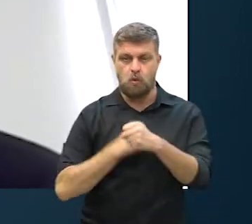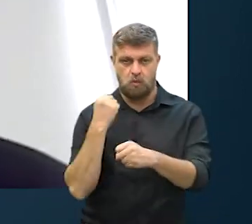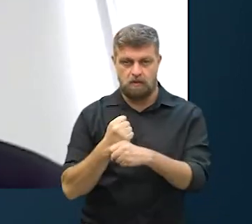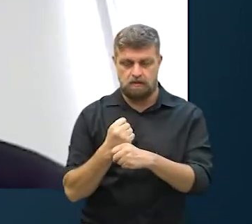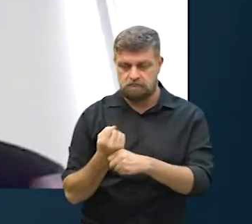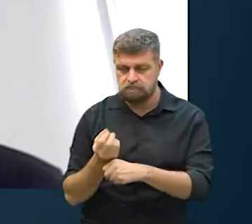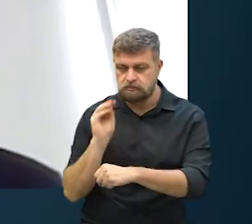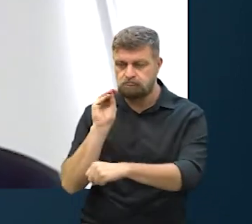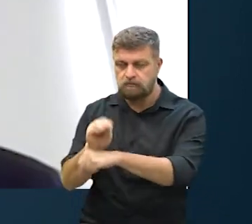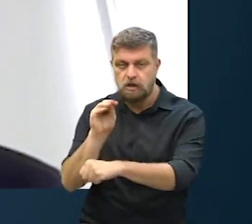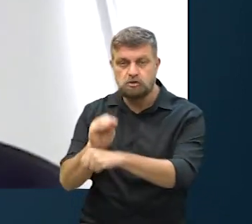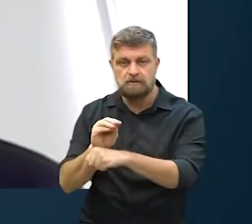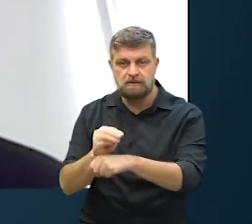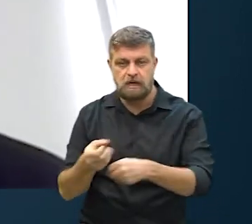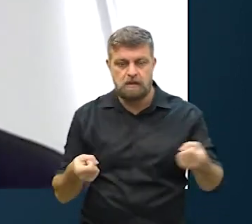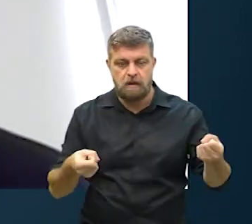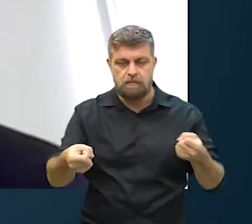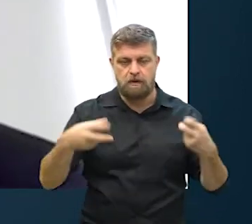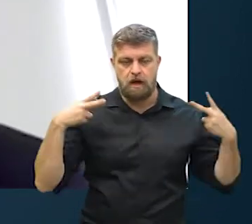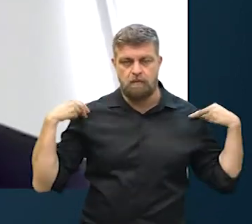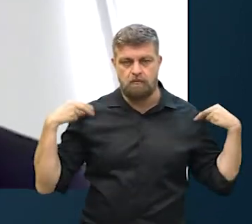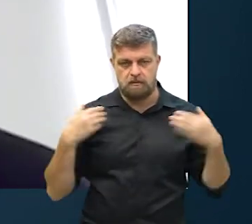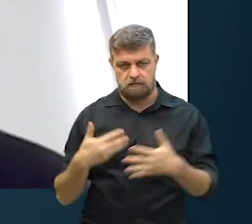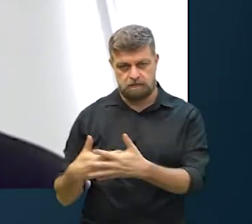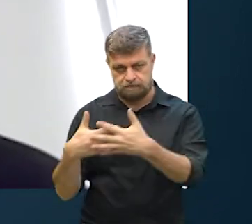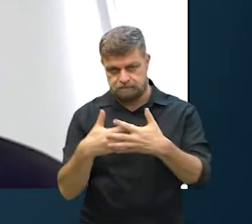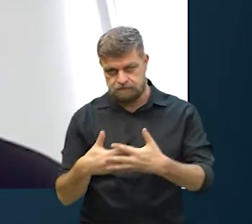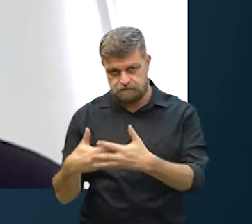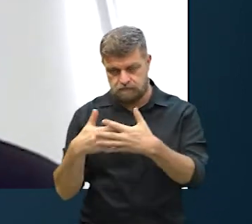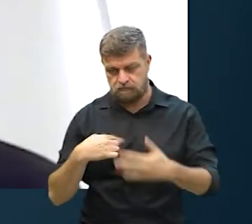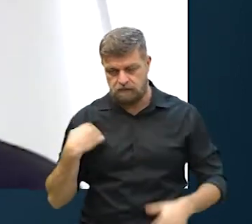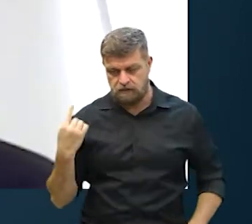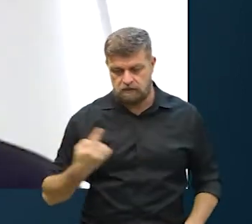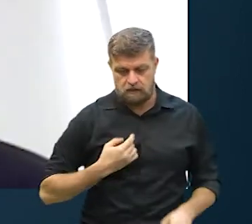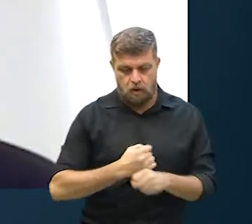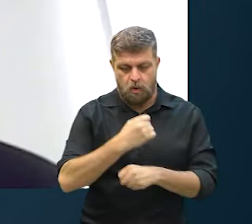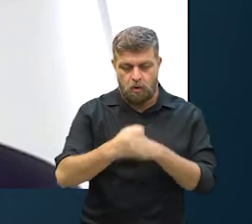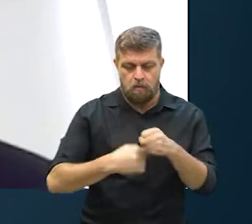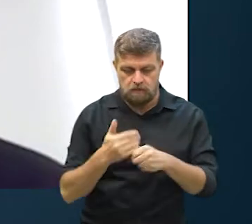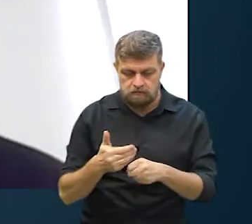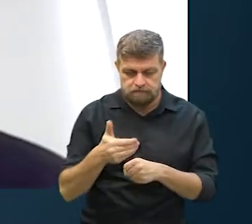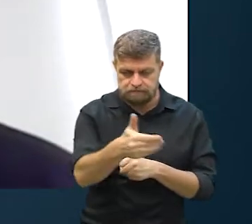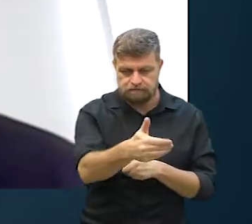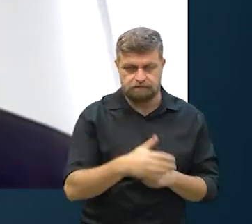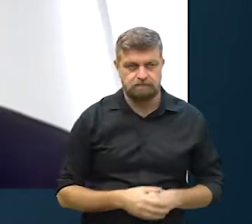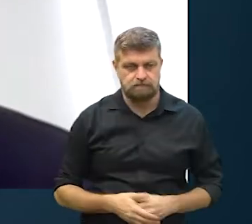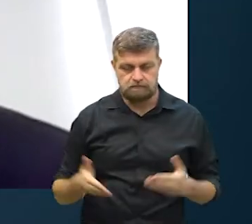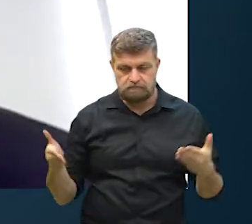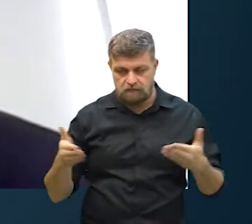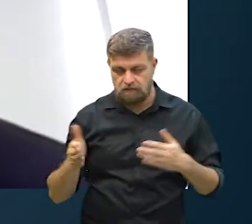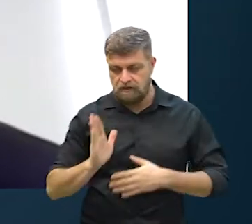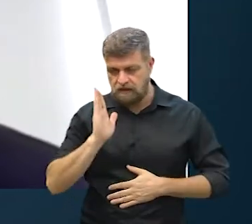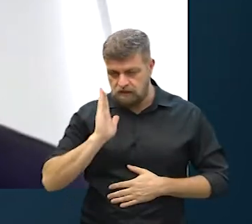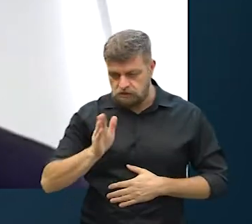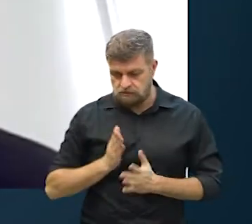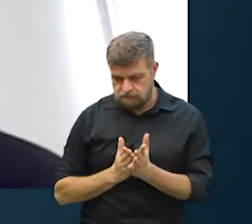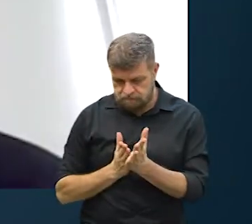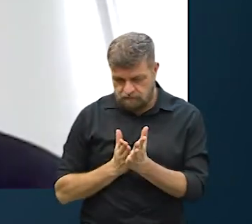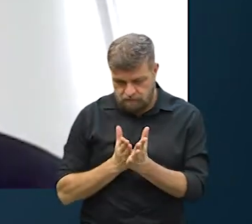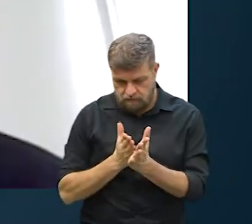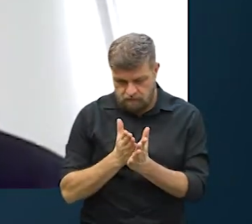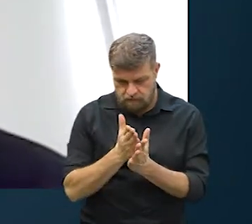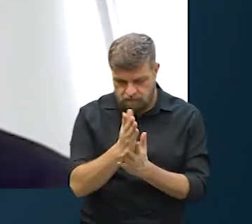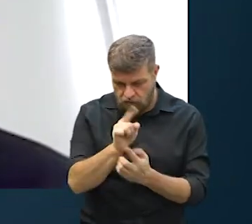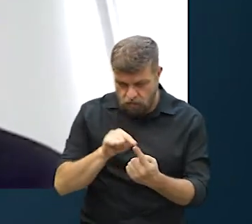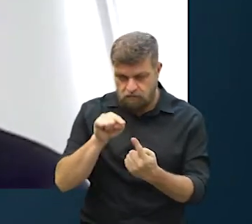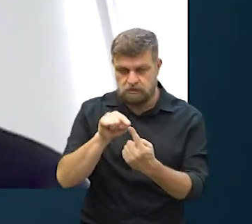nesse ano, ajudando aí os caminhoneiros. Daqui para frente, a gente já está no próximo ano, né? Esse ano acho que já está bem encaminhado, a